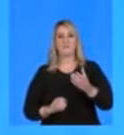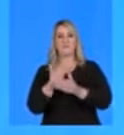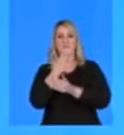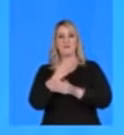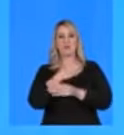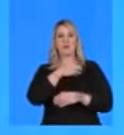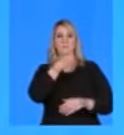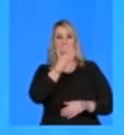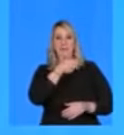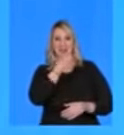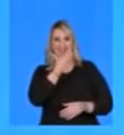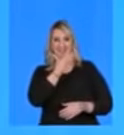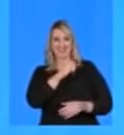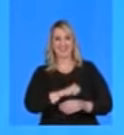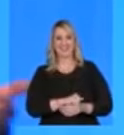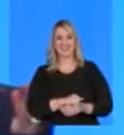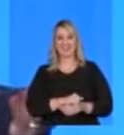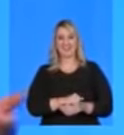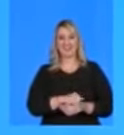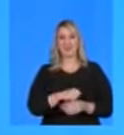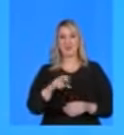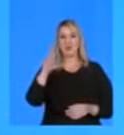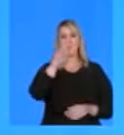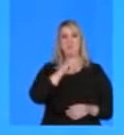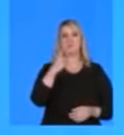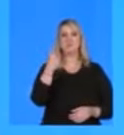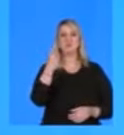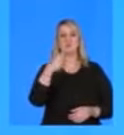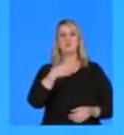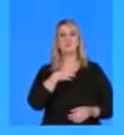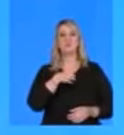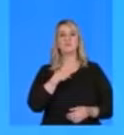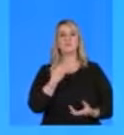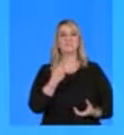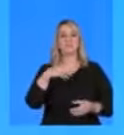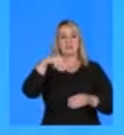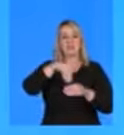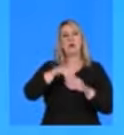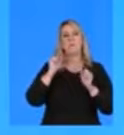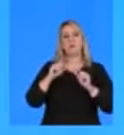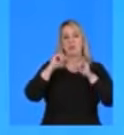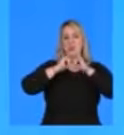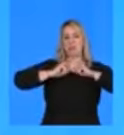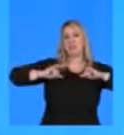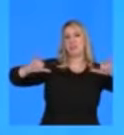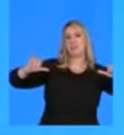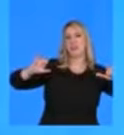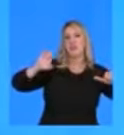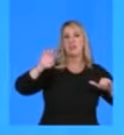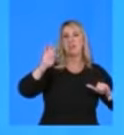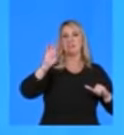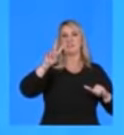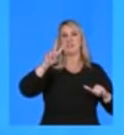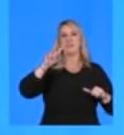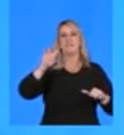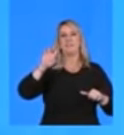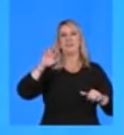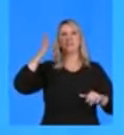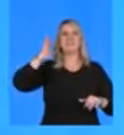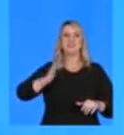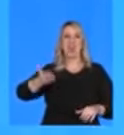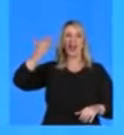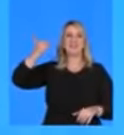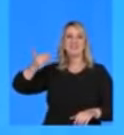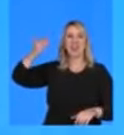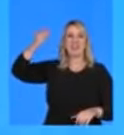mcintosh ele usa isso porque é o único candidato que pode ter esse discurso estive estive no governo do Cabral